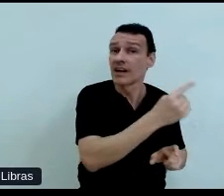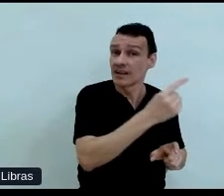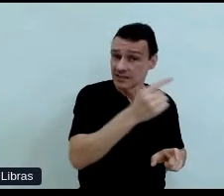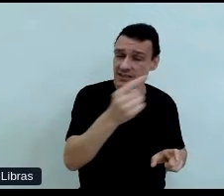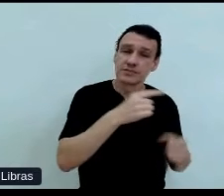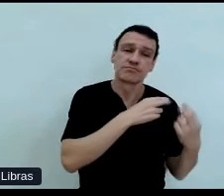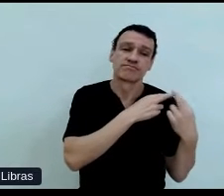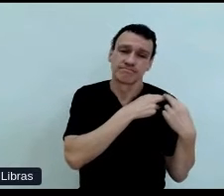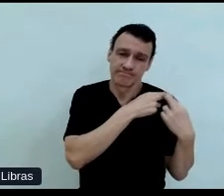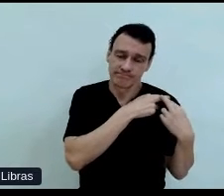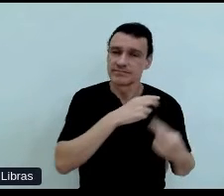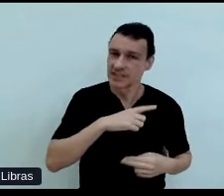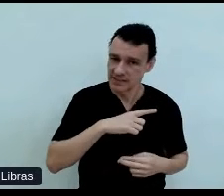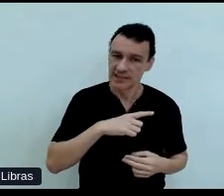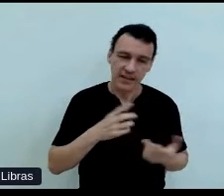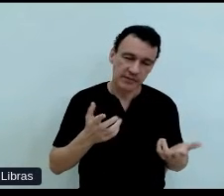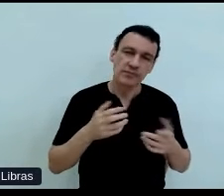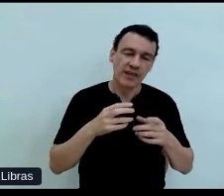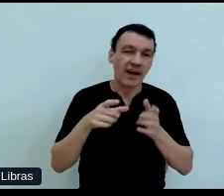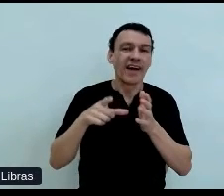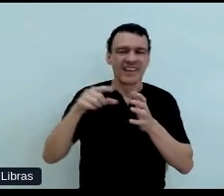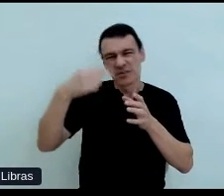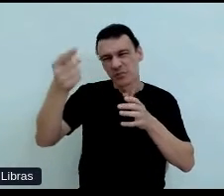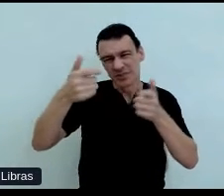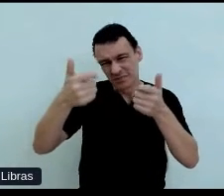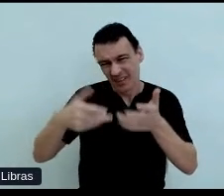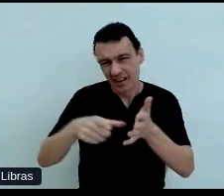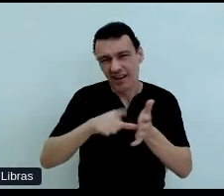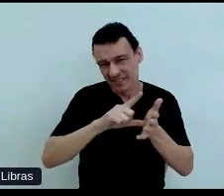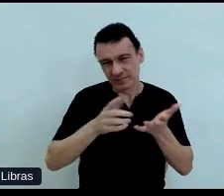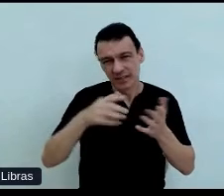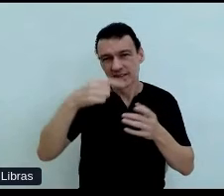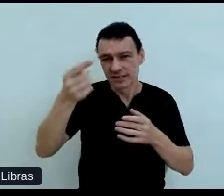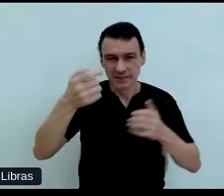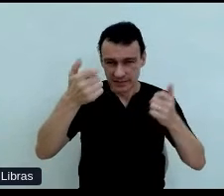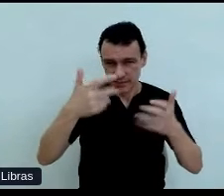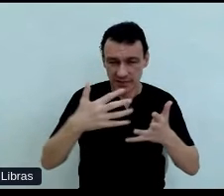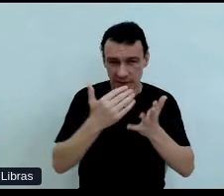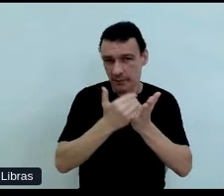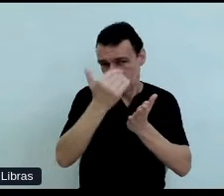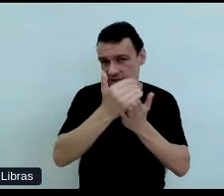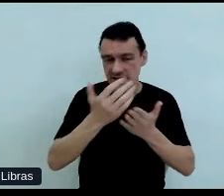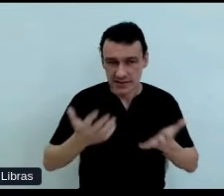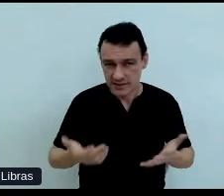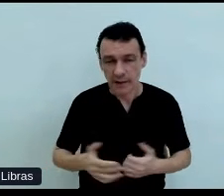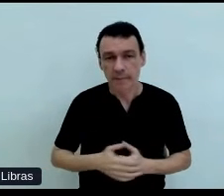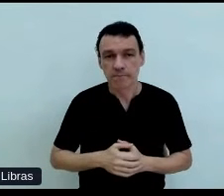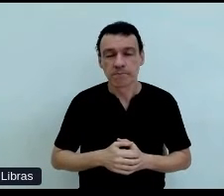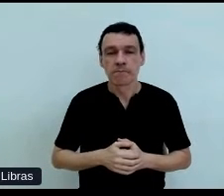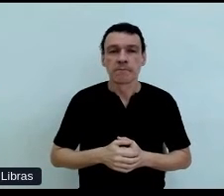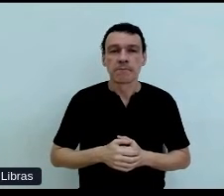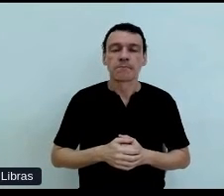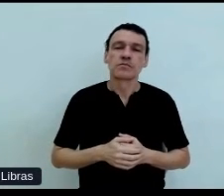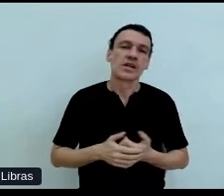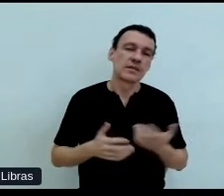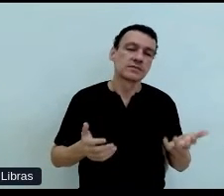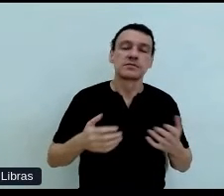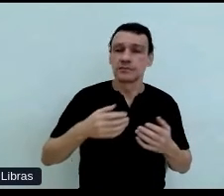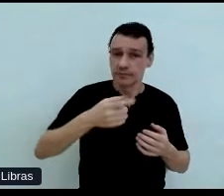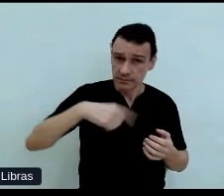que estão dentro da sociedade, não somente para estados, mas para a sociedade, para as pessoas como